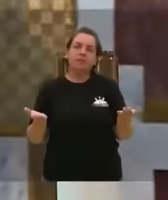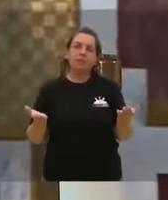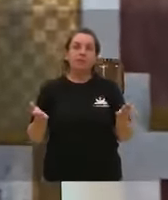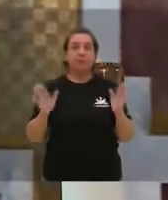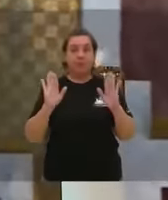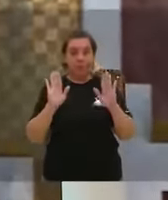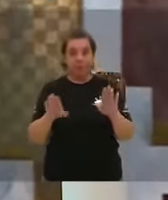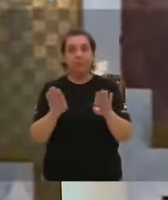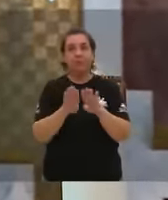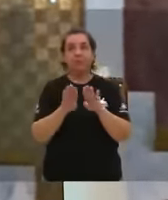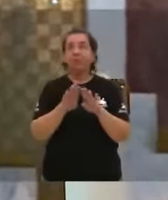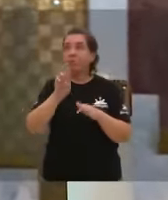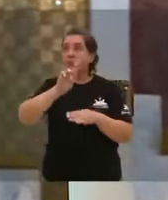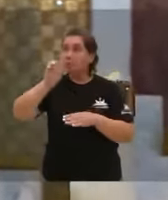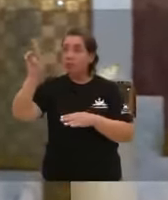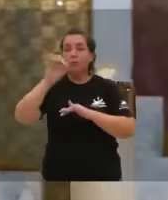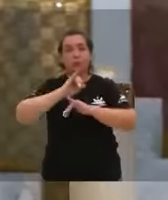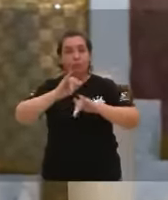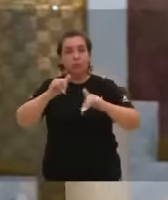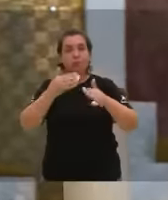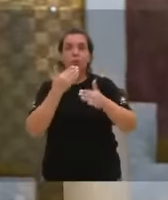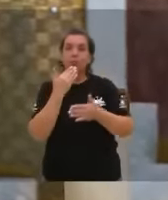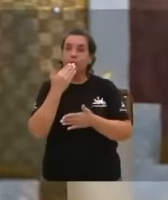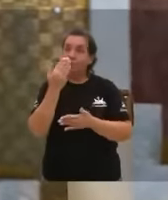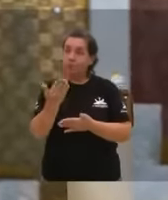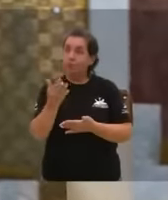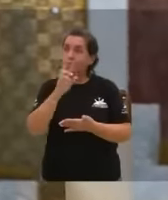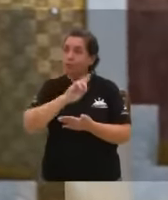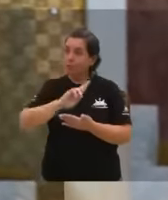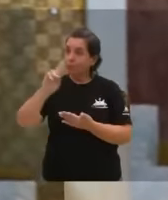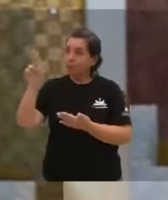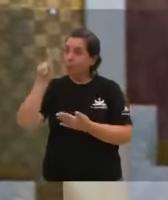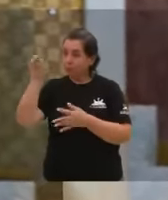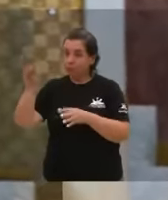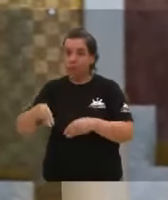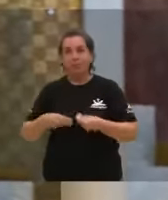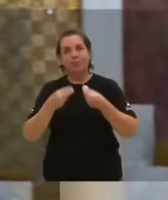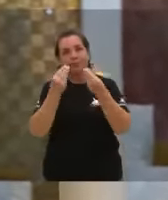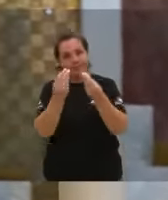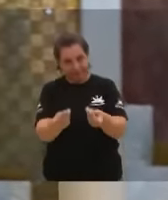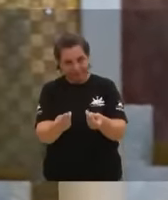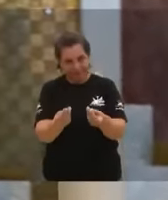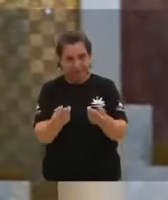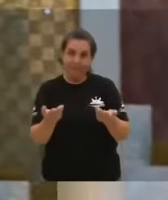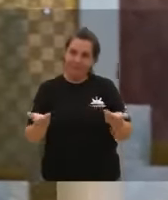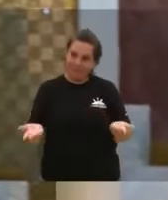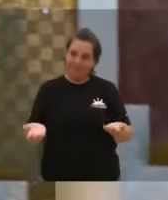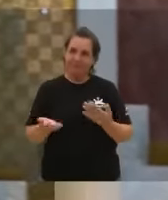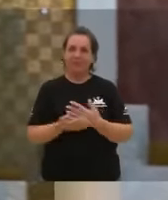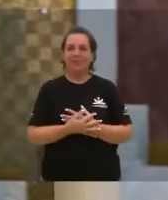E o Senhor disse isso: peça ao Senhor e Ele te dará.